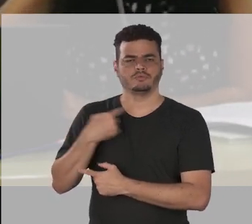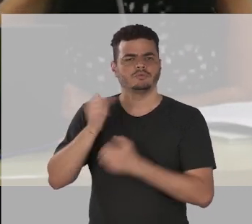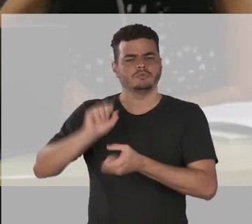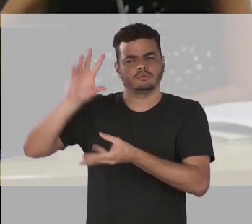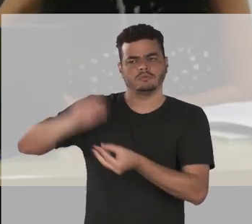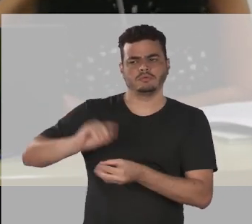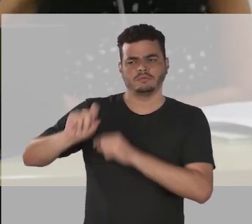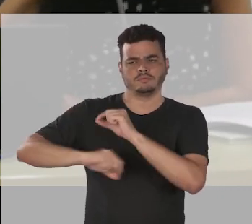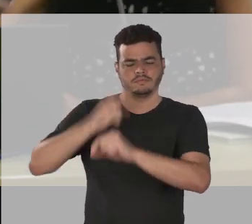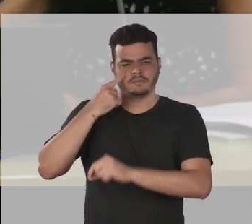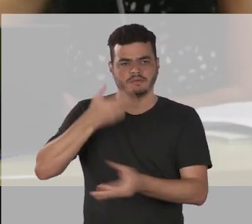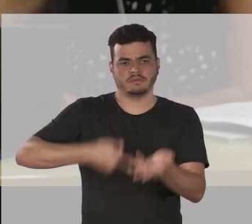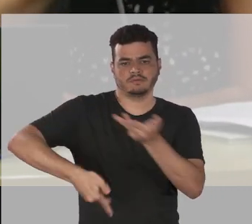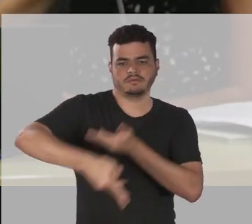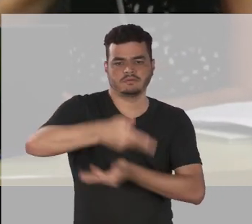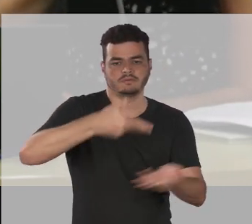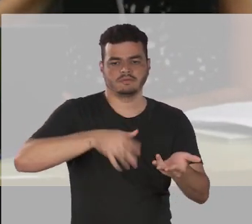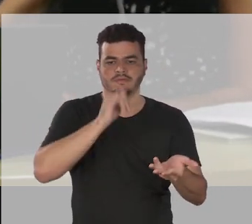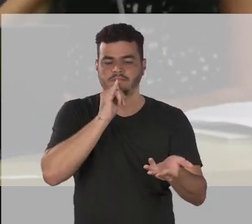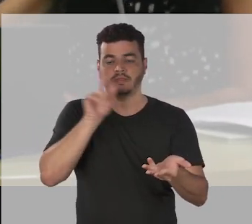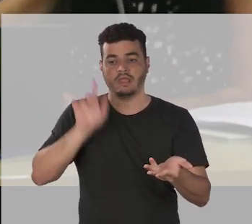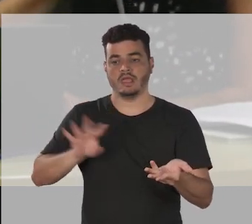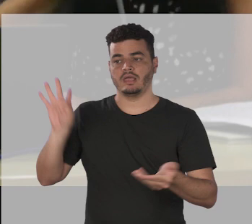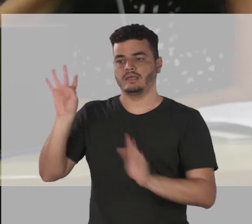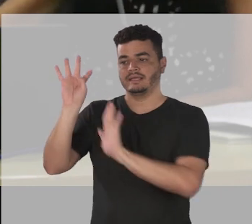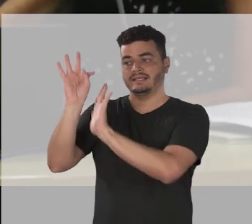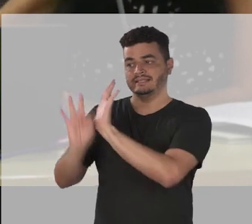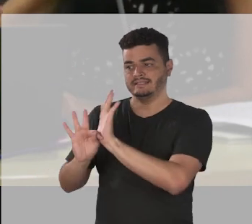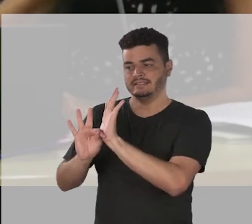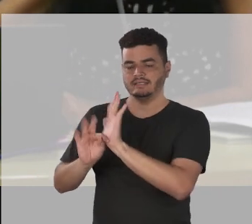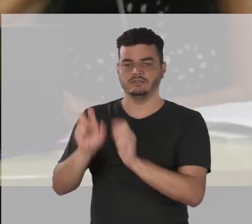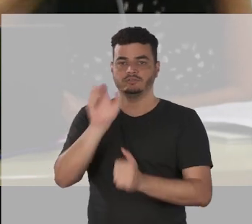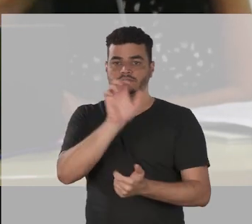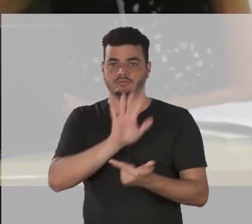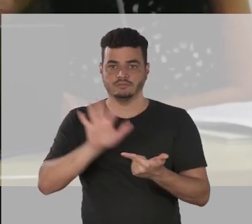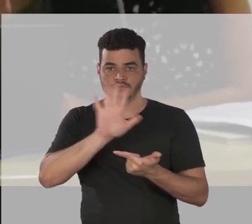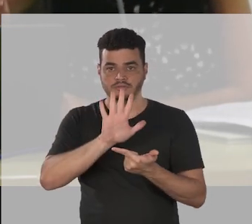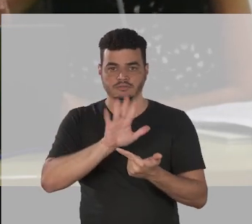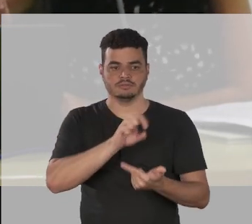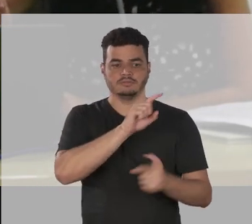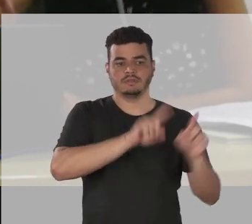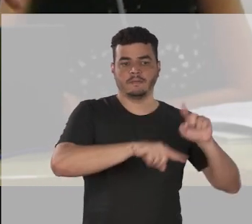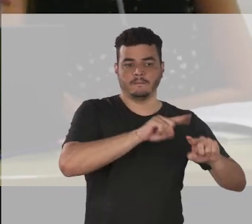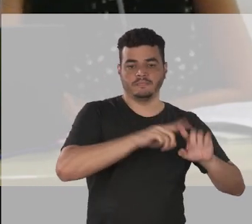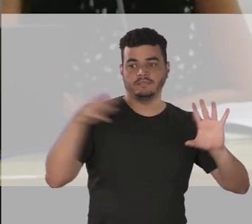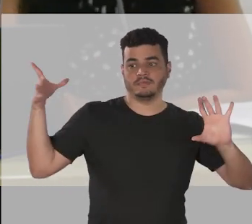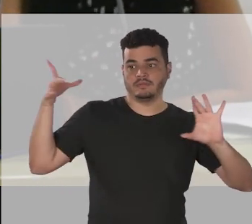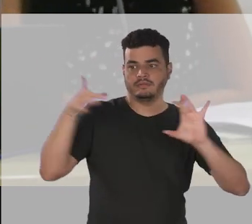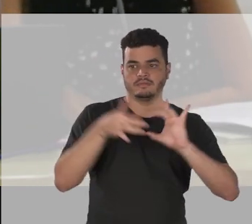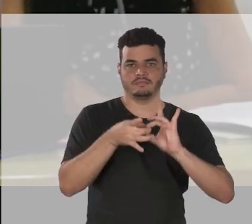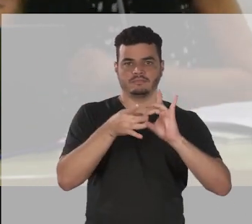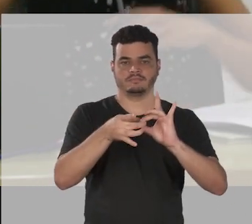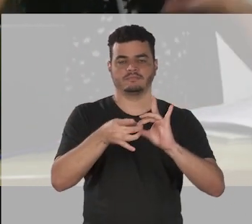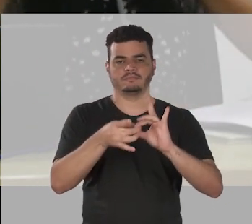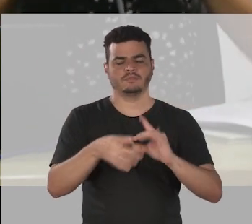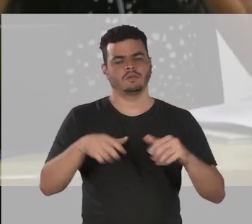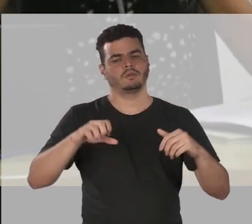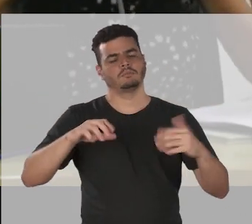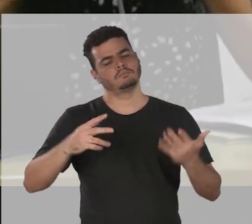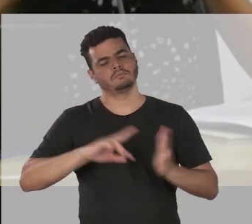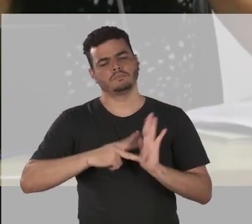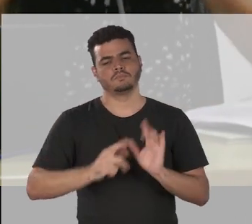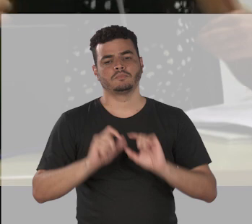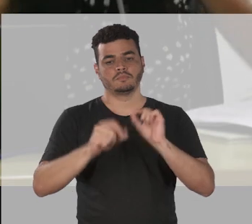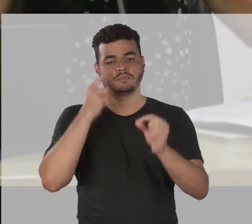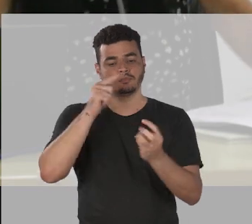como a interação entre texto, imagem e materialidade, né? Ou seja, todos